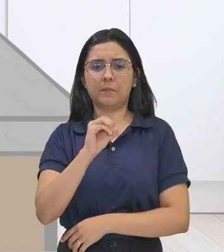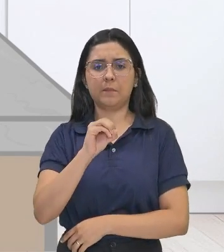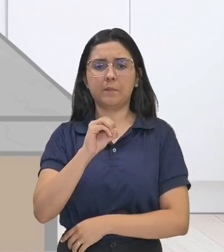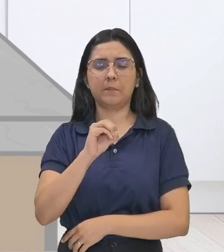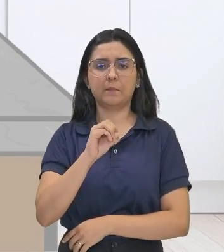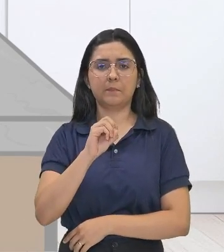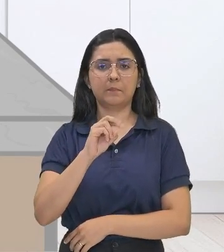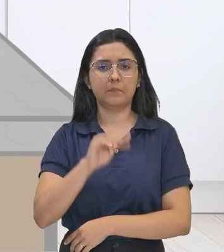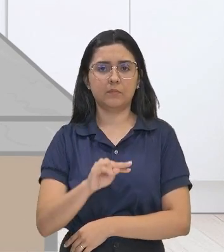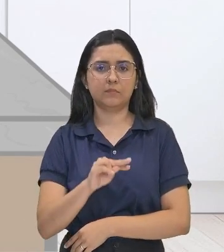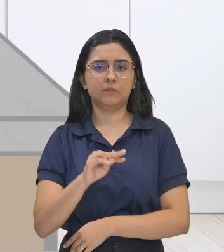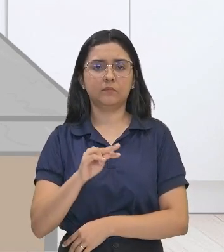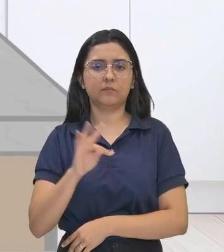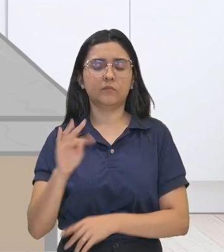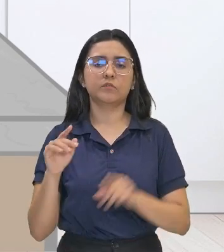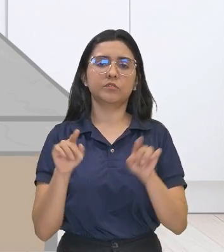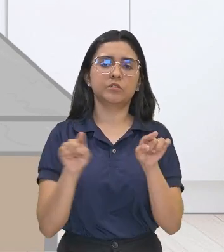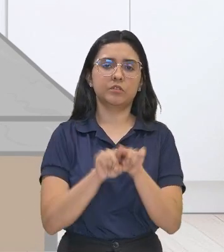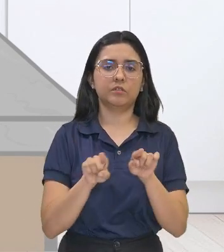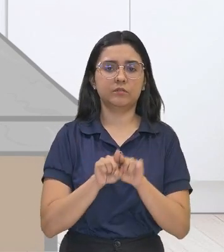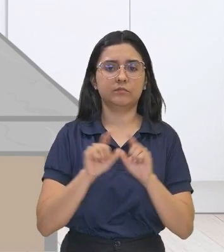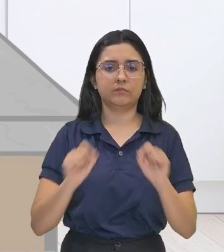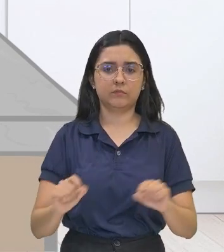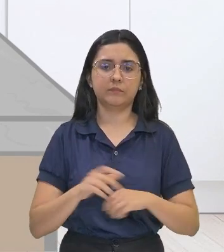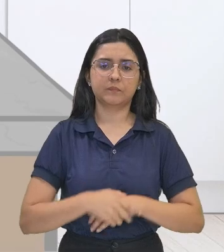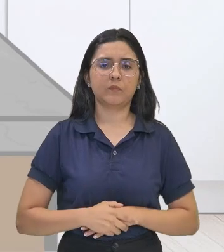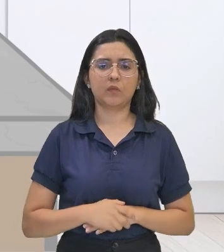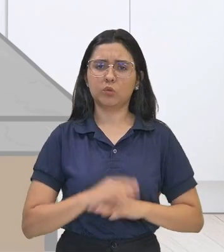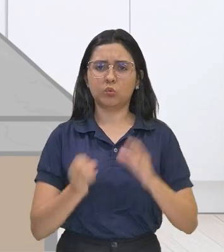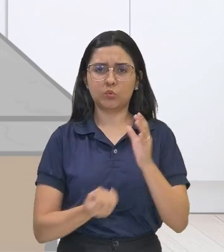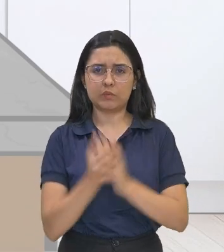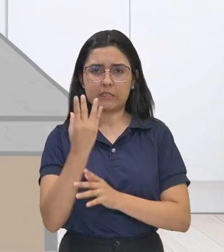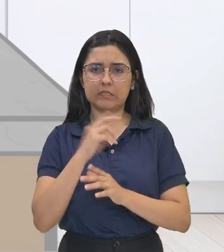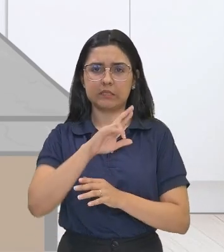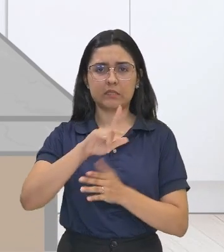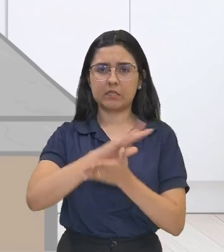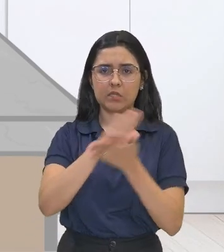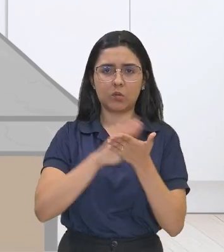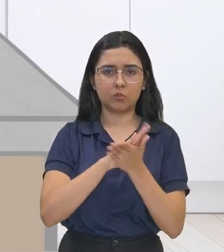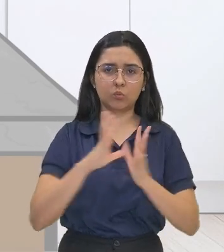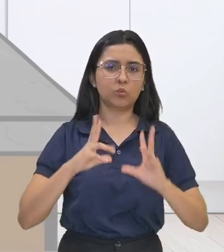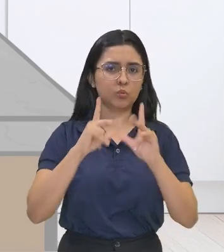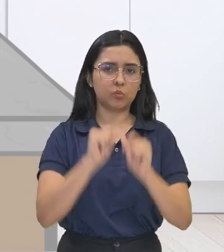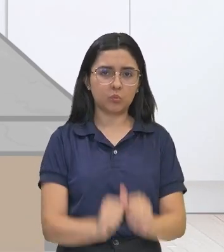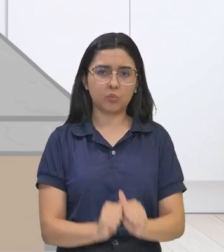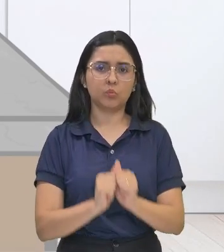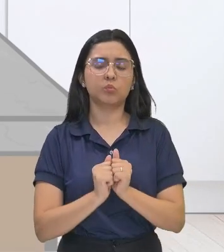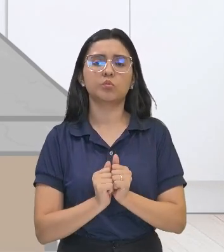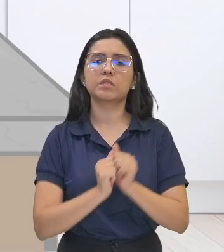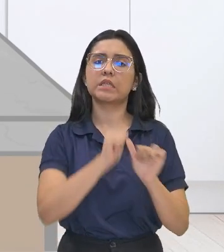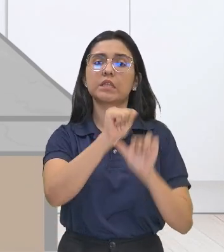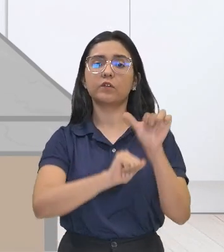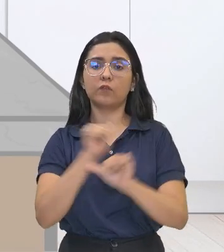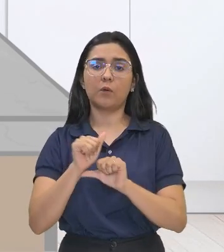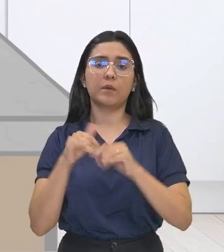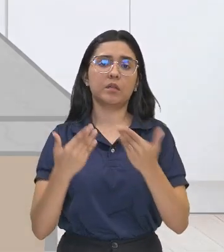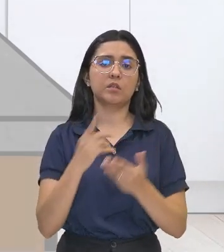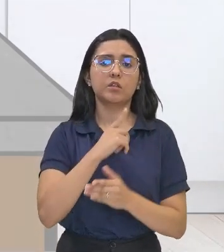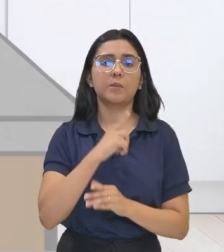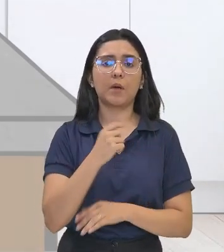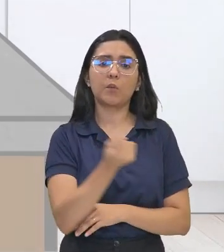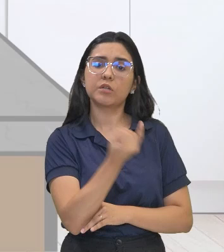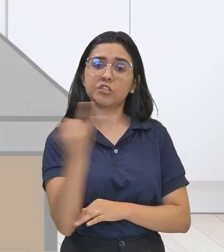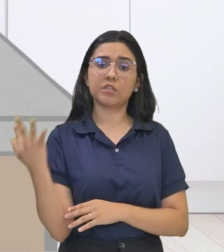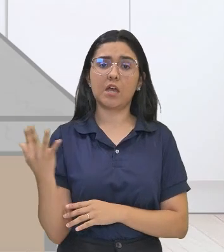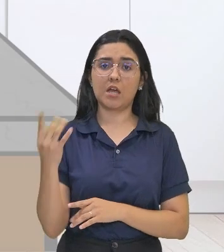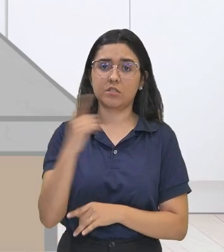acordo com a lei de Lavoisier, que nada se cria, nada se perde, tudo se transforma, de que provavelmente eu terei uma quantidade,